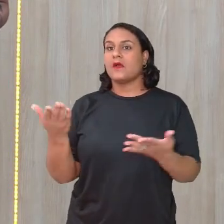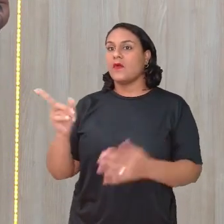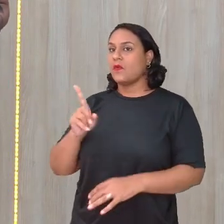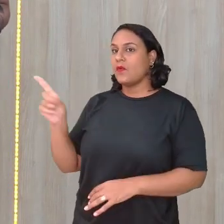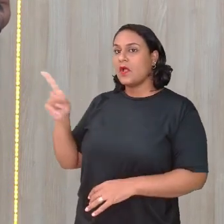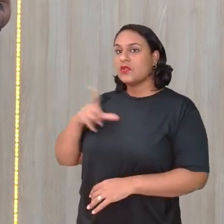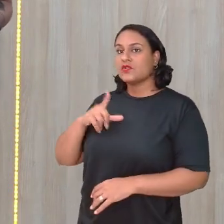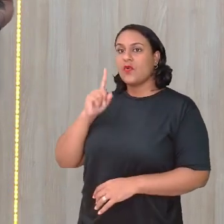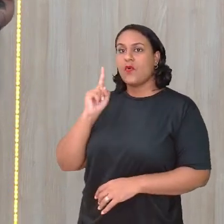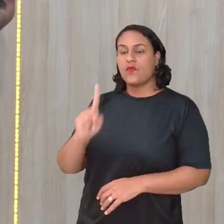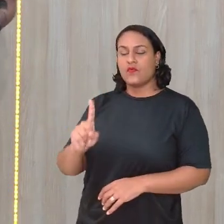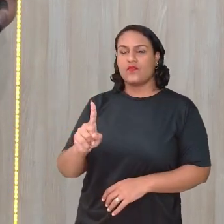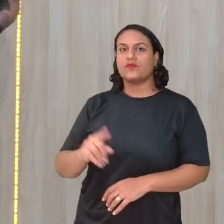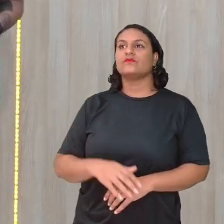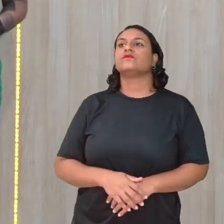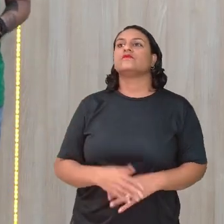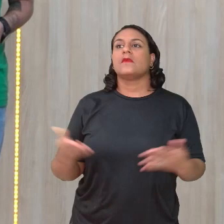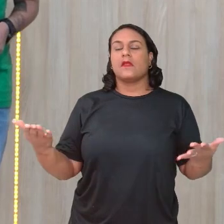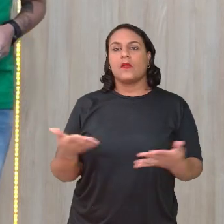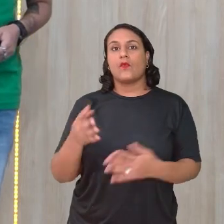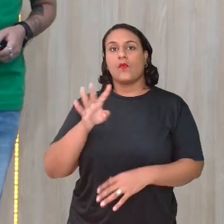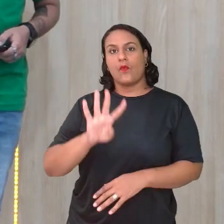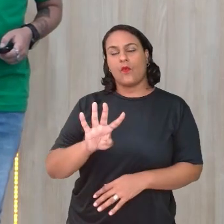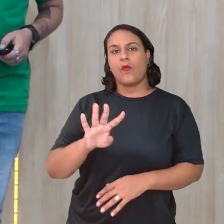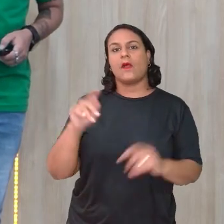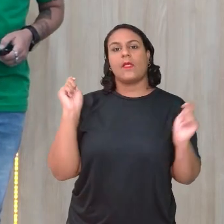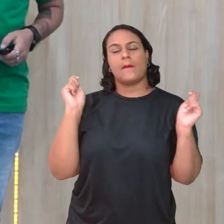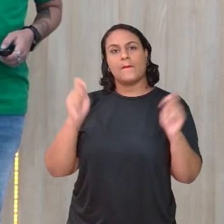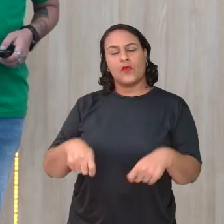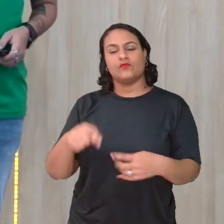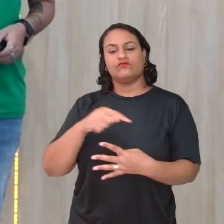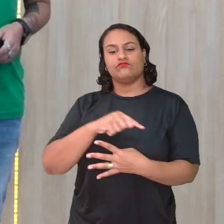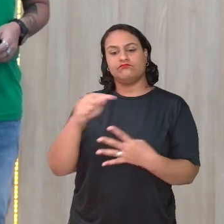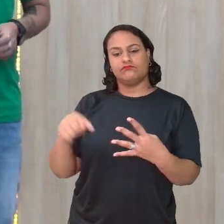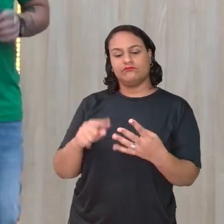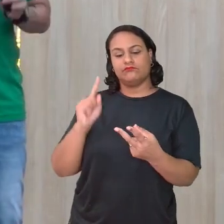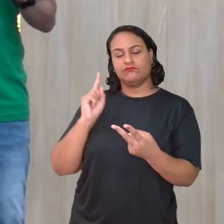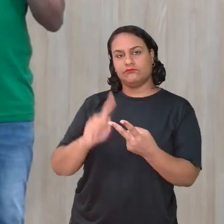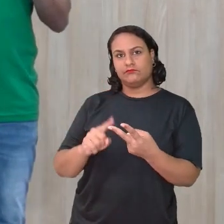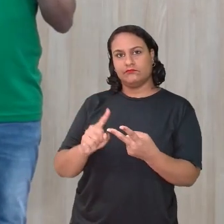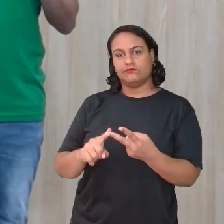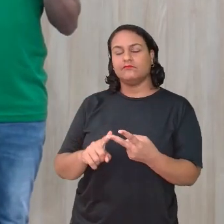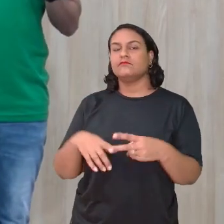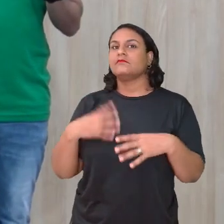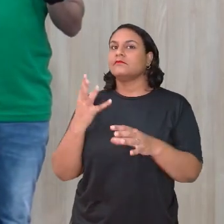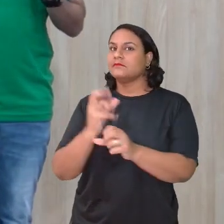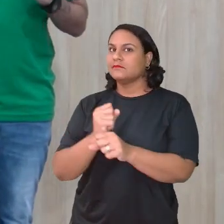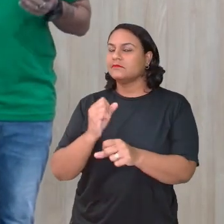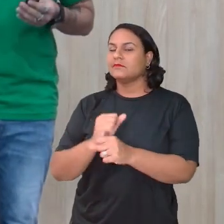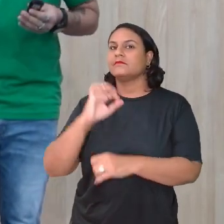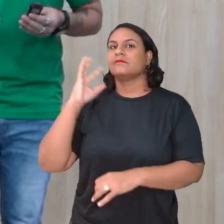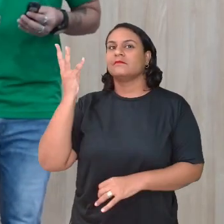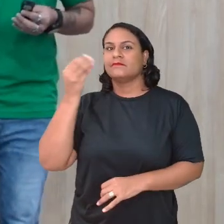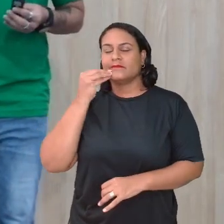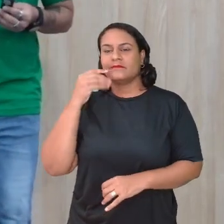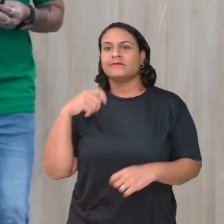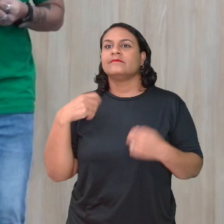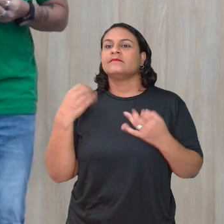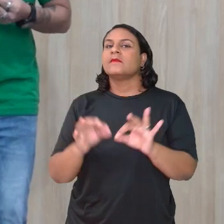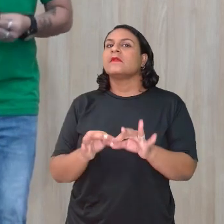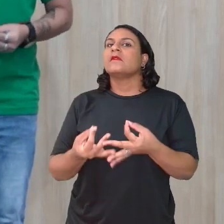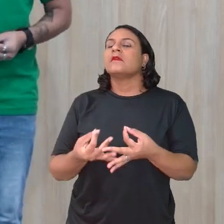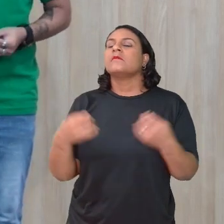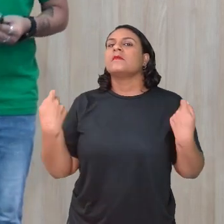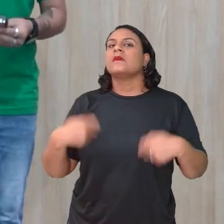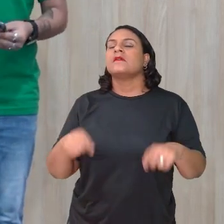eu tenho 4 casos possíveis, tá certo? Então, para a gente fazer o cálculo das probabilidades, a gente simplesmente faz